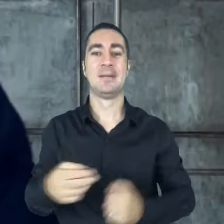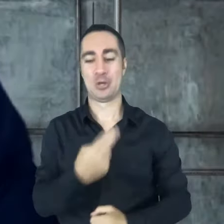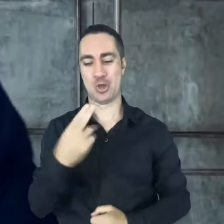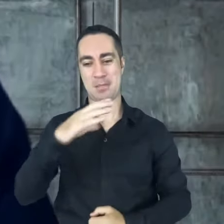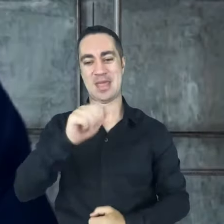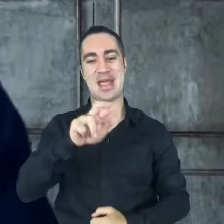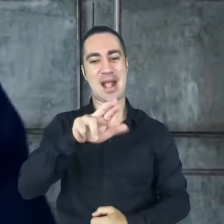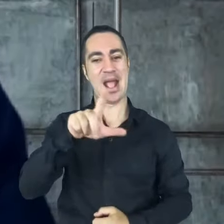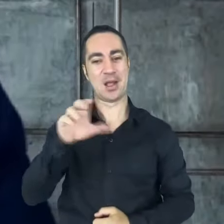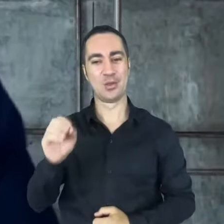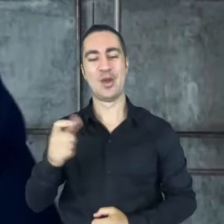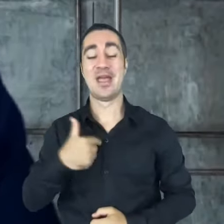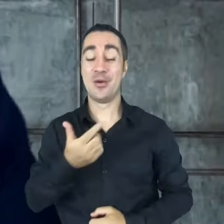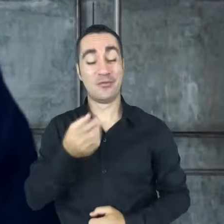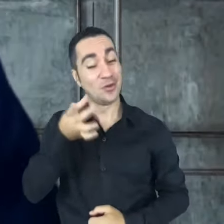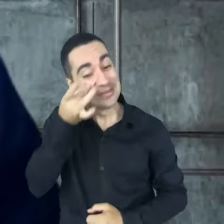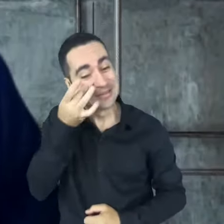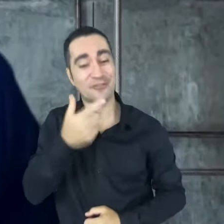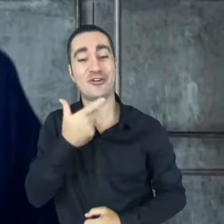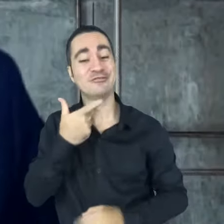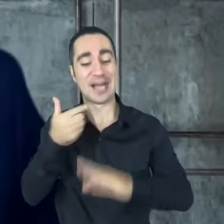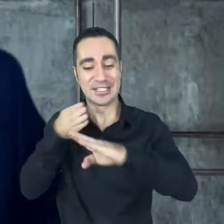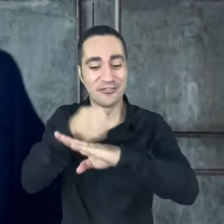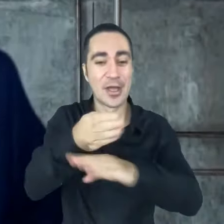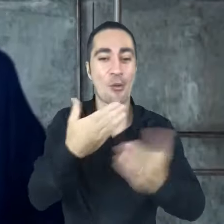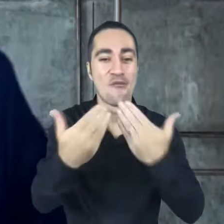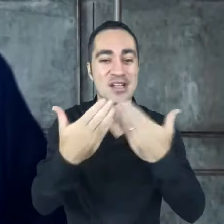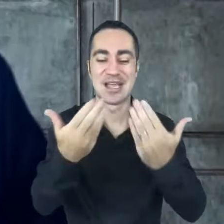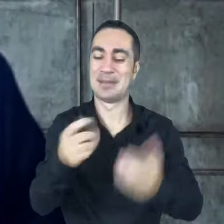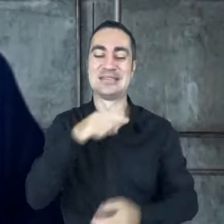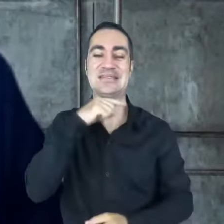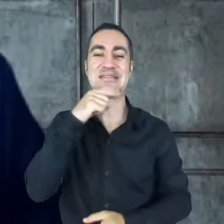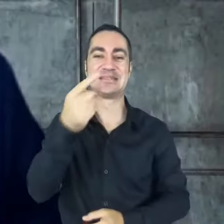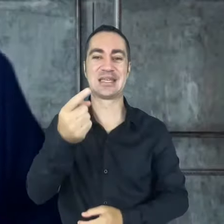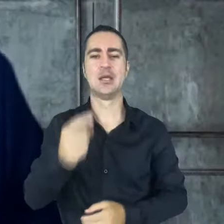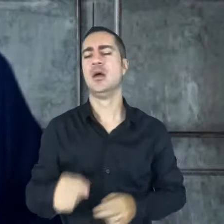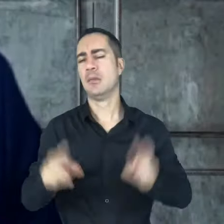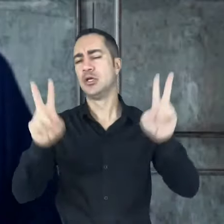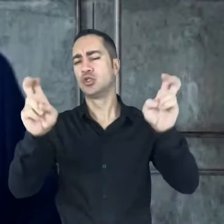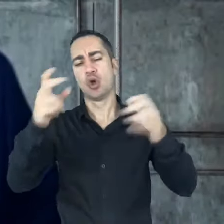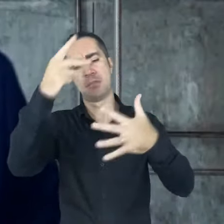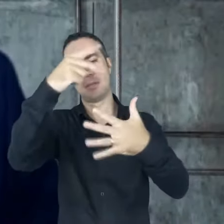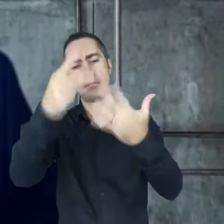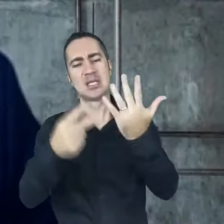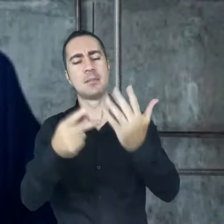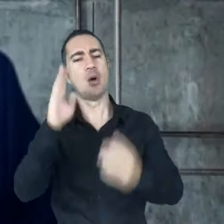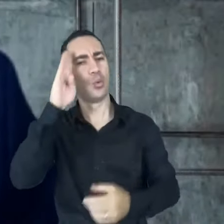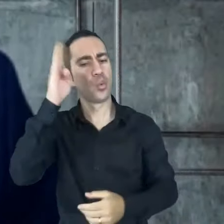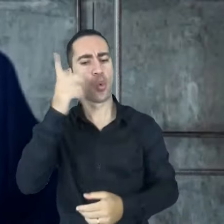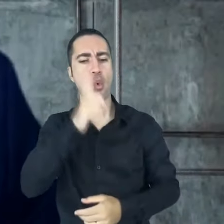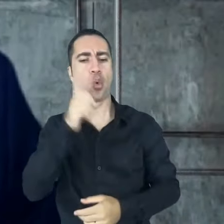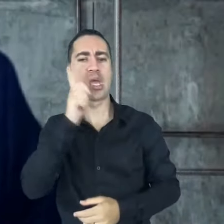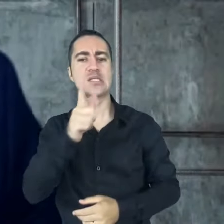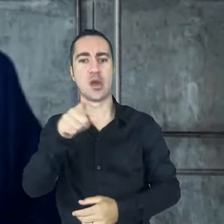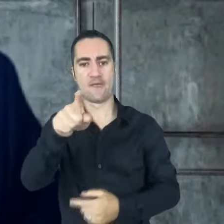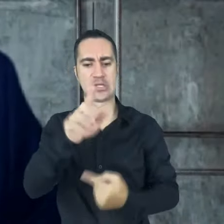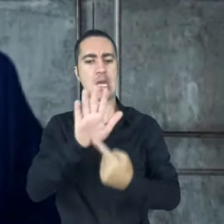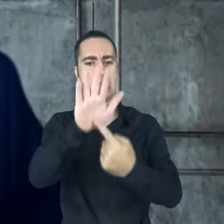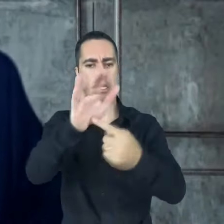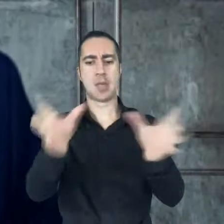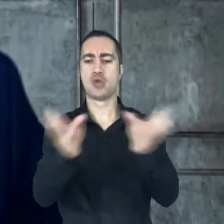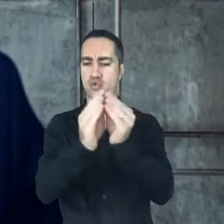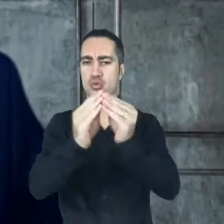pouco presencialmente aí com vocês, né? Com relação às principais conquistas, vocês trouxeram, inclusive, aí